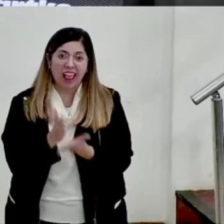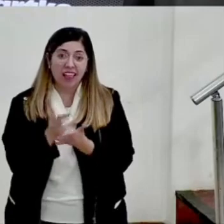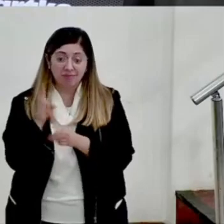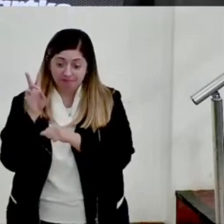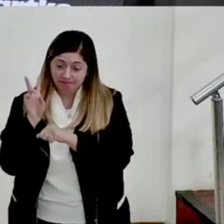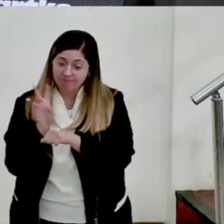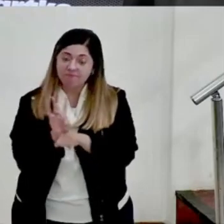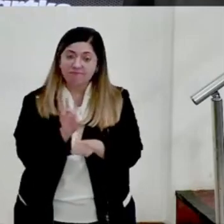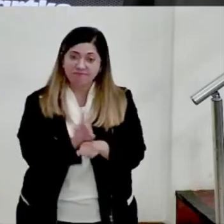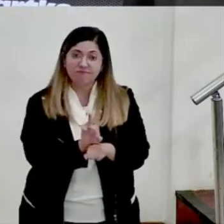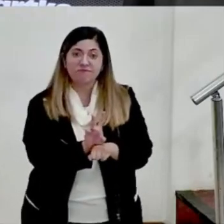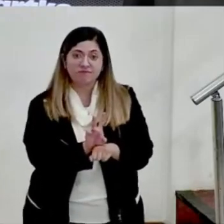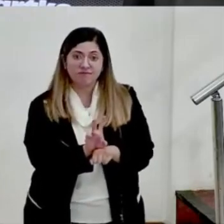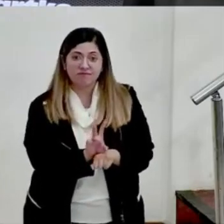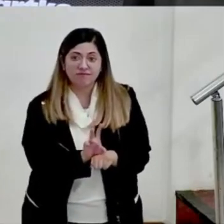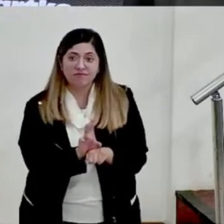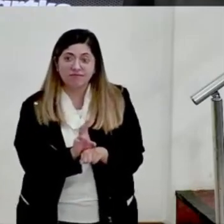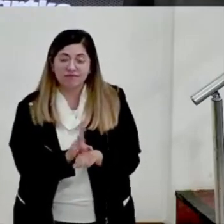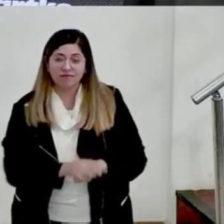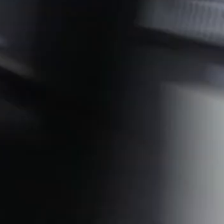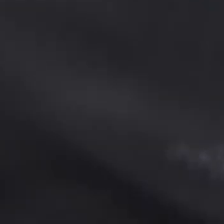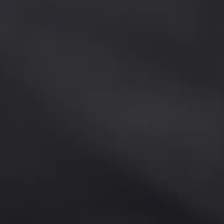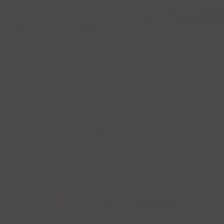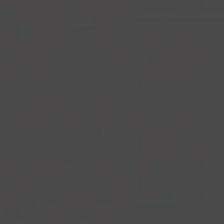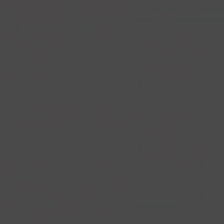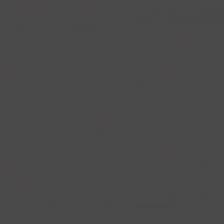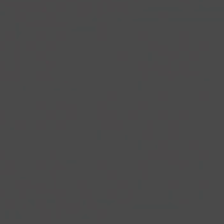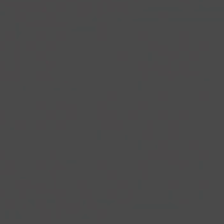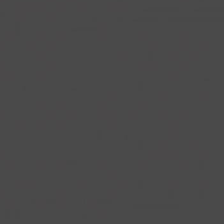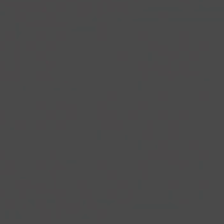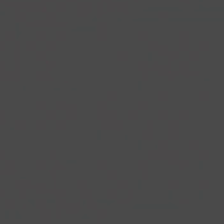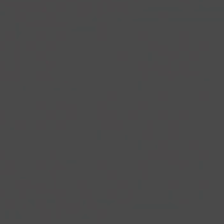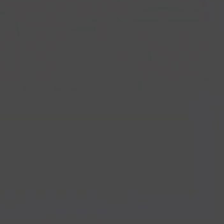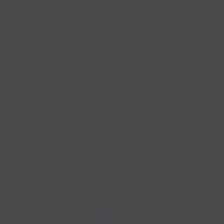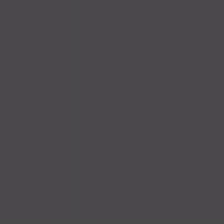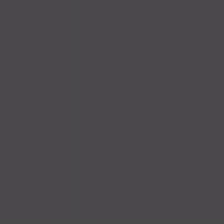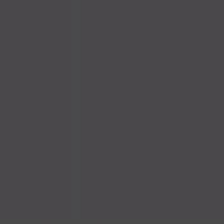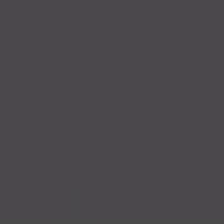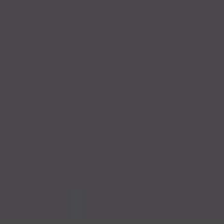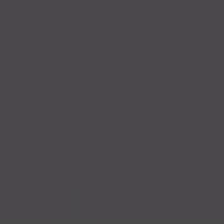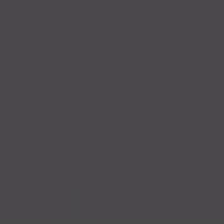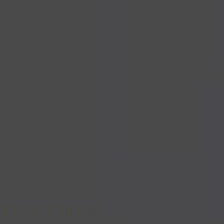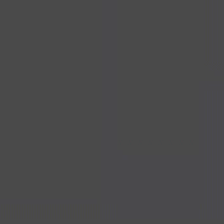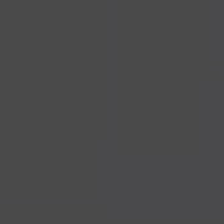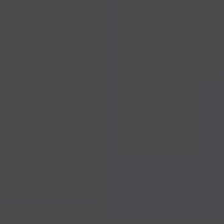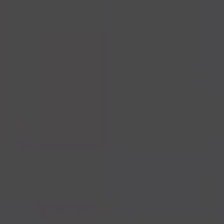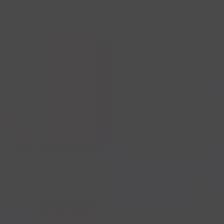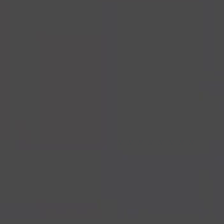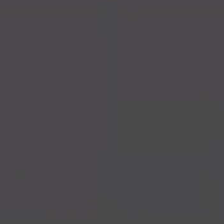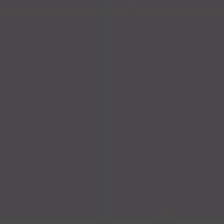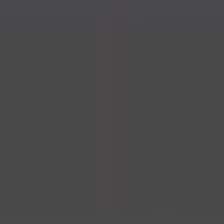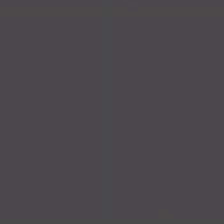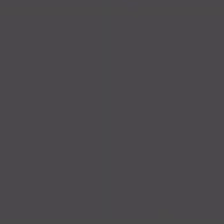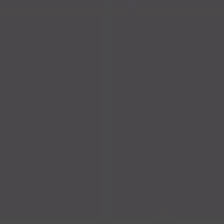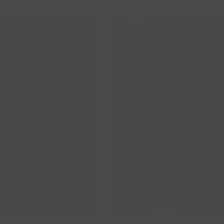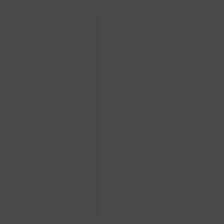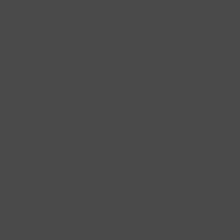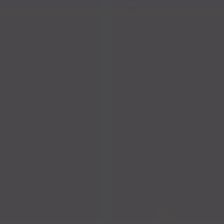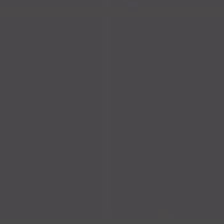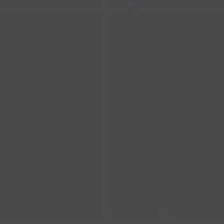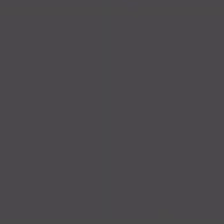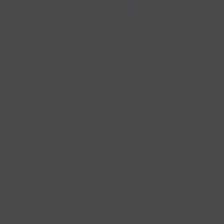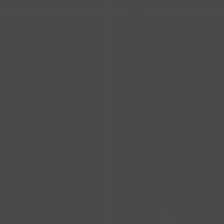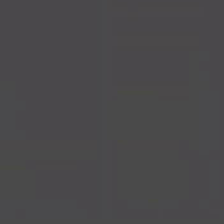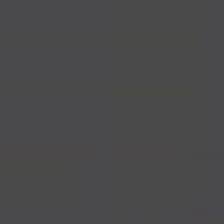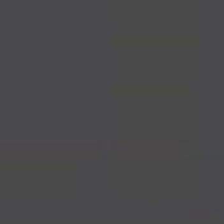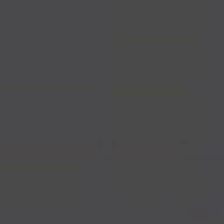guardará em sua luz. Muito obrigado por nos acompanhar até o final desse vídeo. Para receber